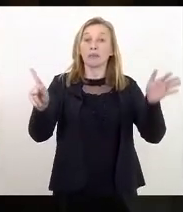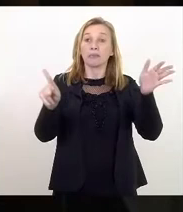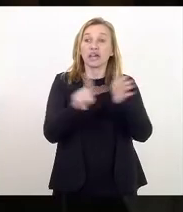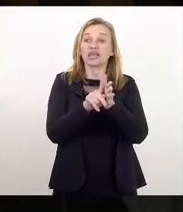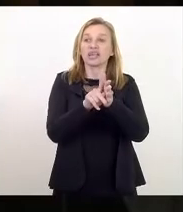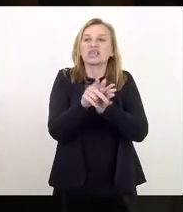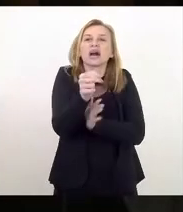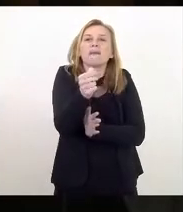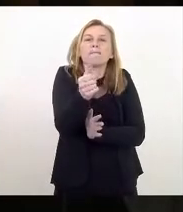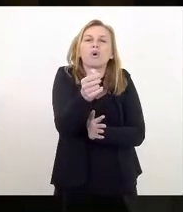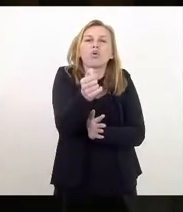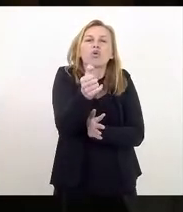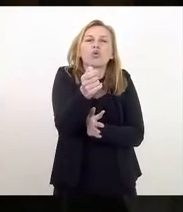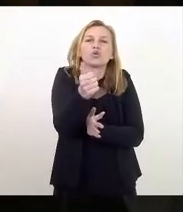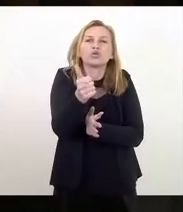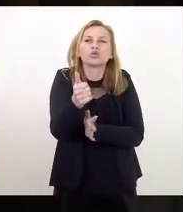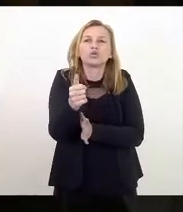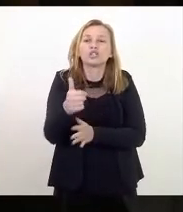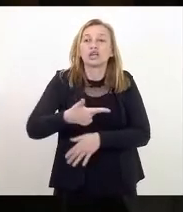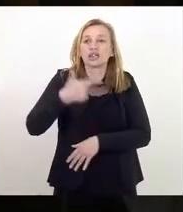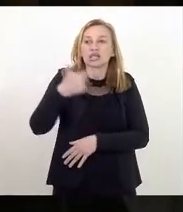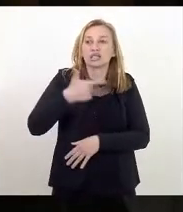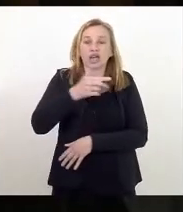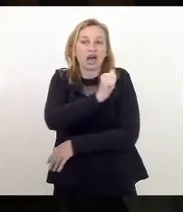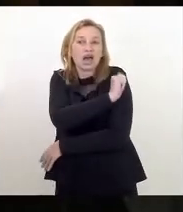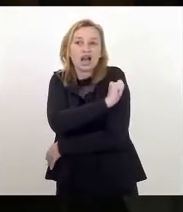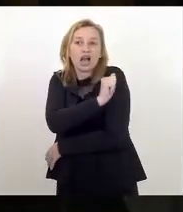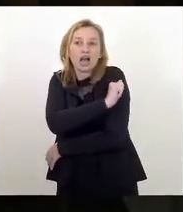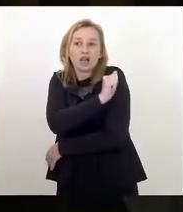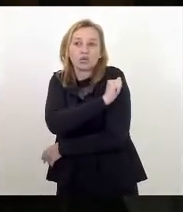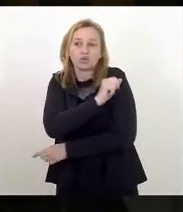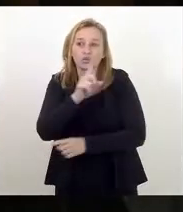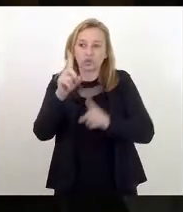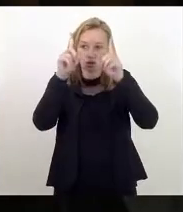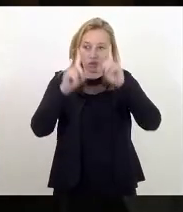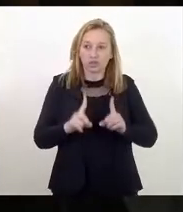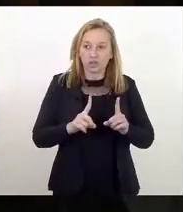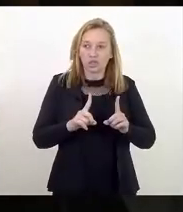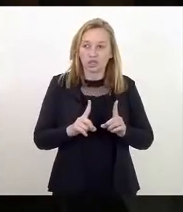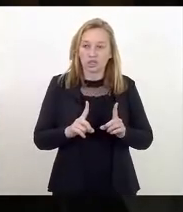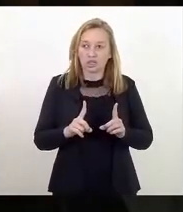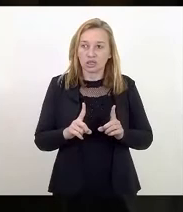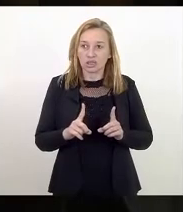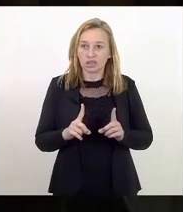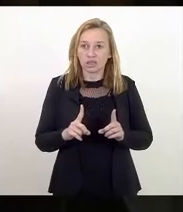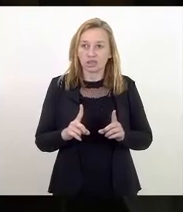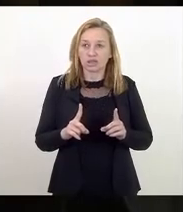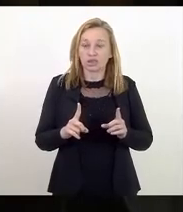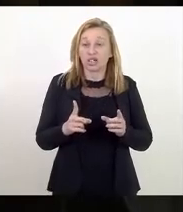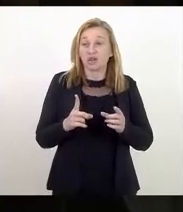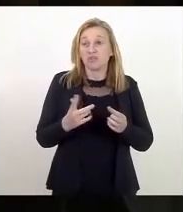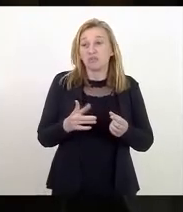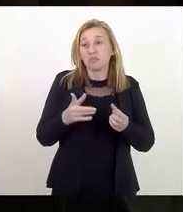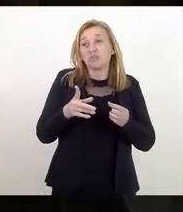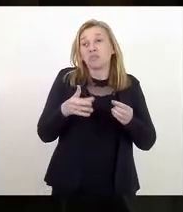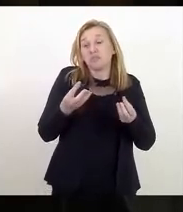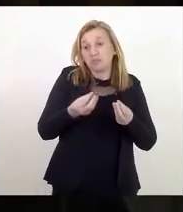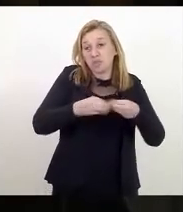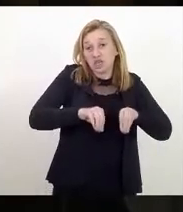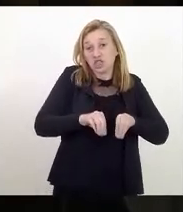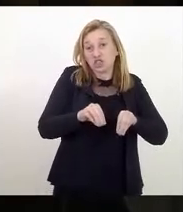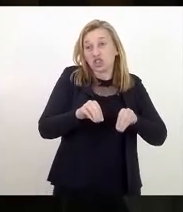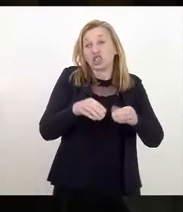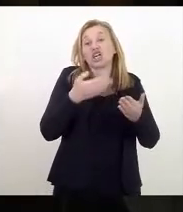e a segunda, alunos com deficiência atrapalham o estudo universitário. Frases